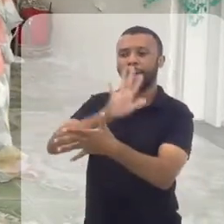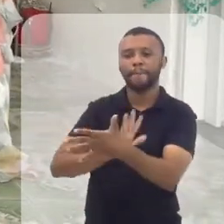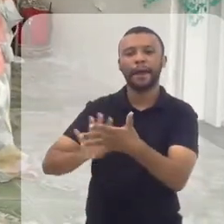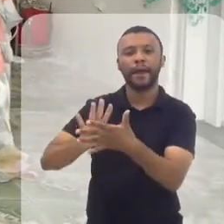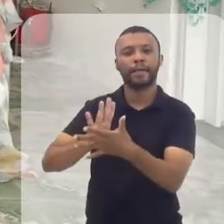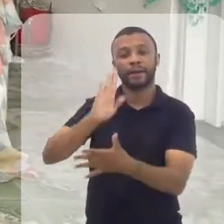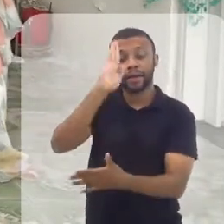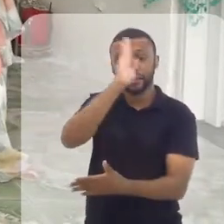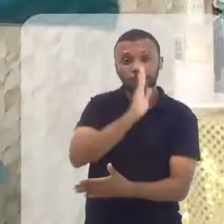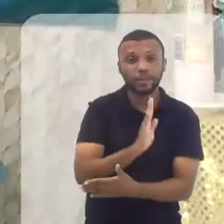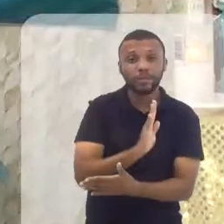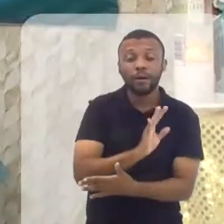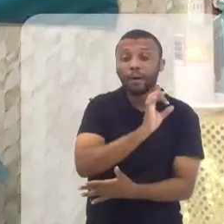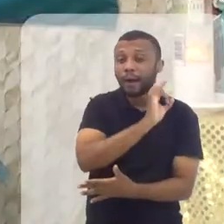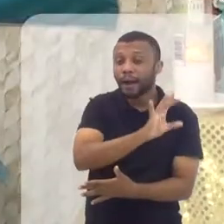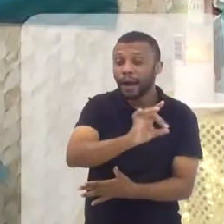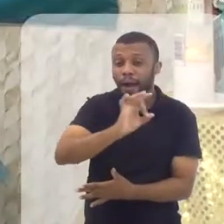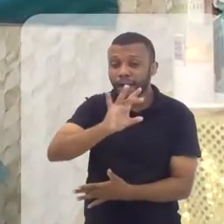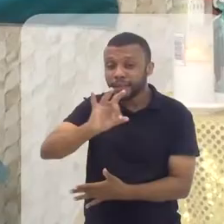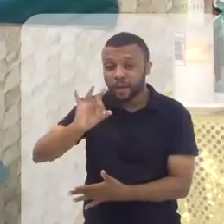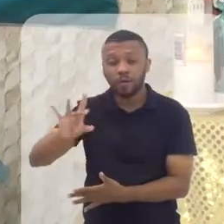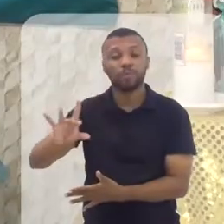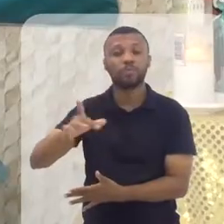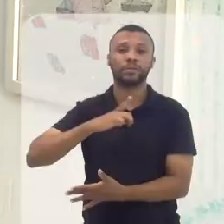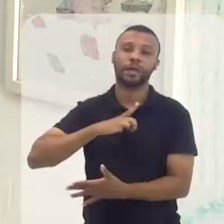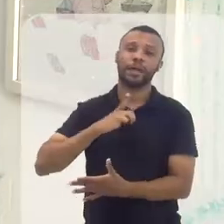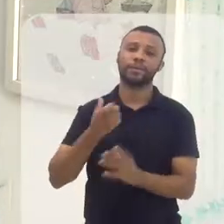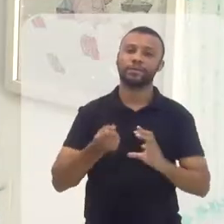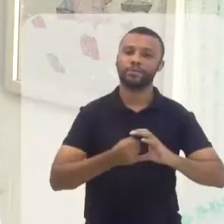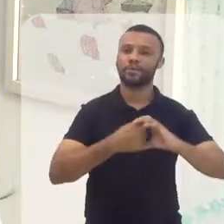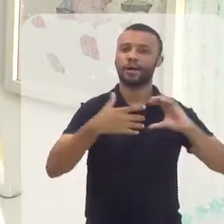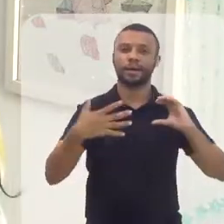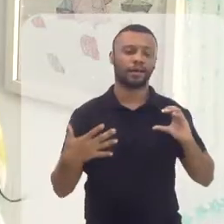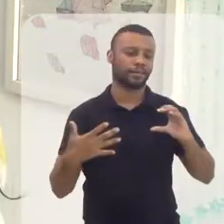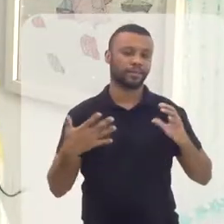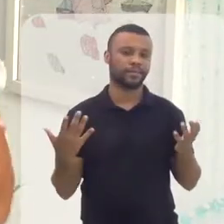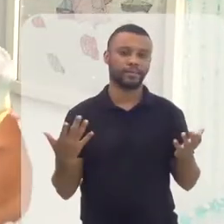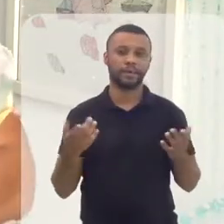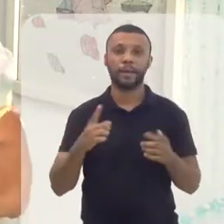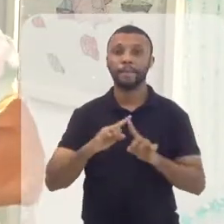tem cigano no Brasil, quer dizer, cada um, os caldeirais vieram para cá, mas aí